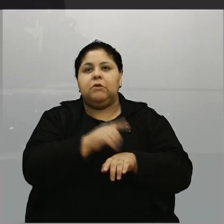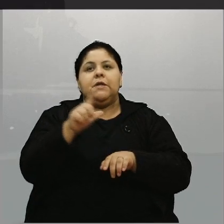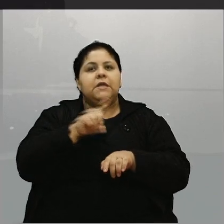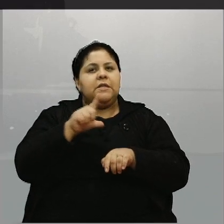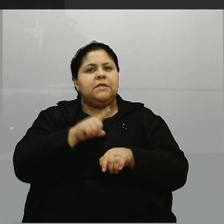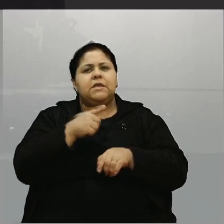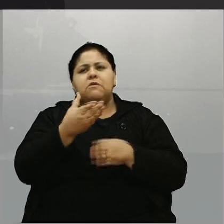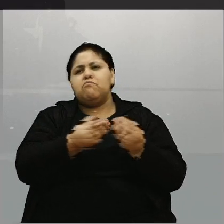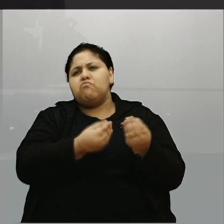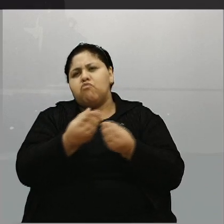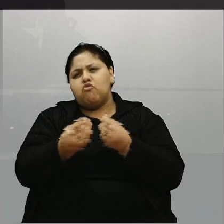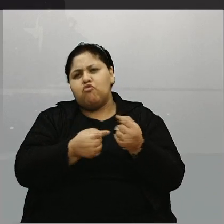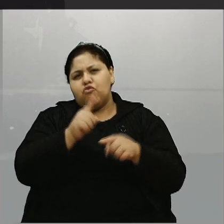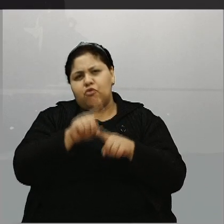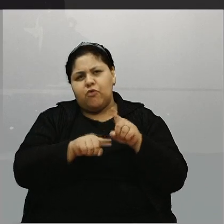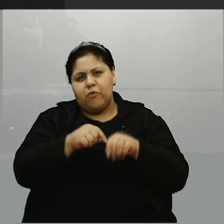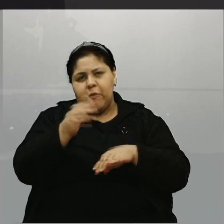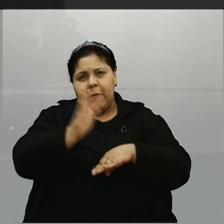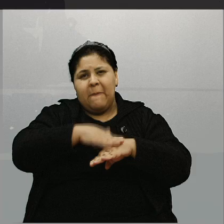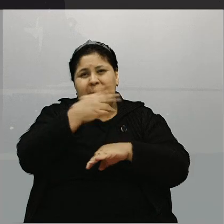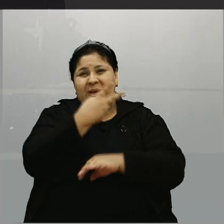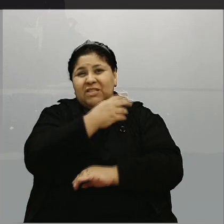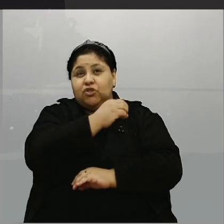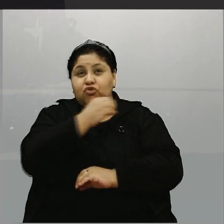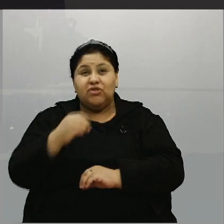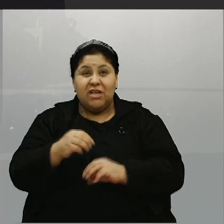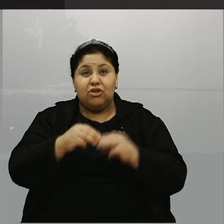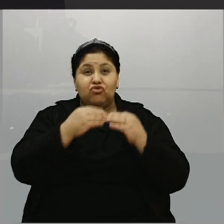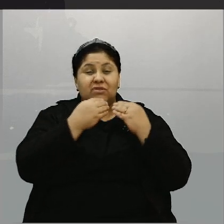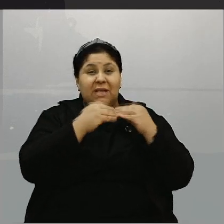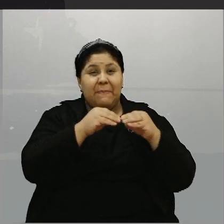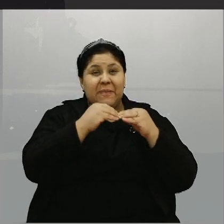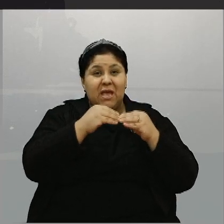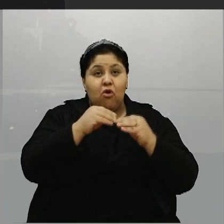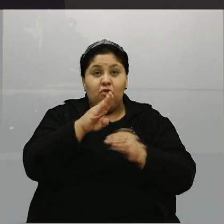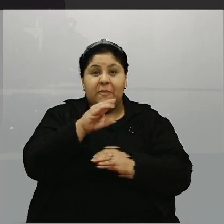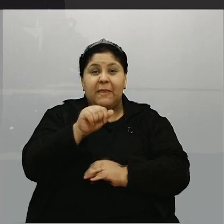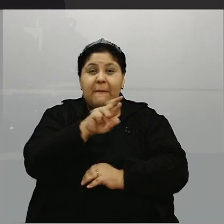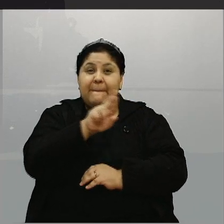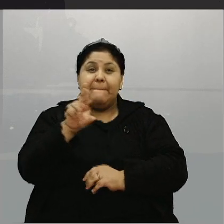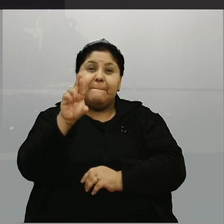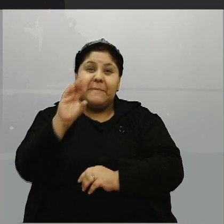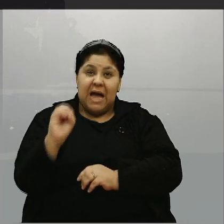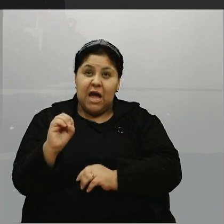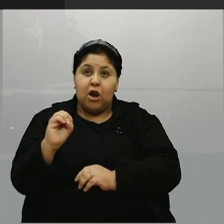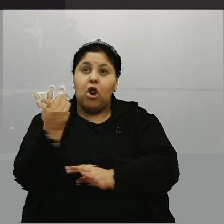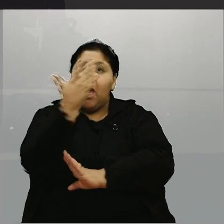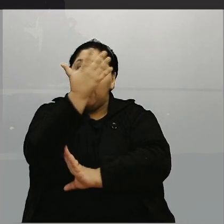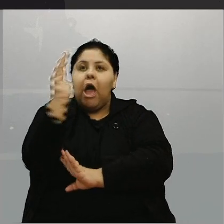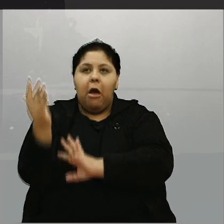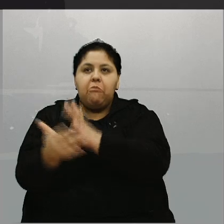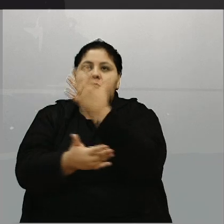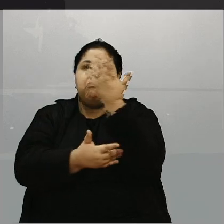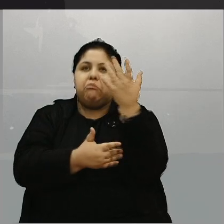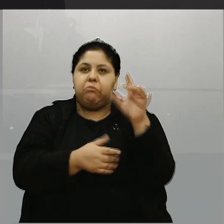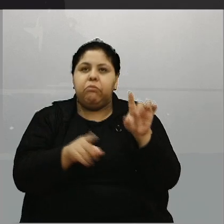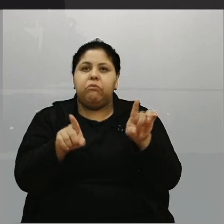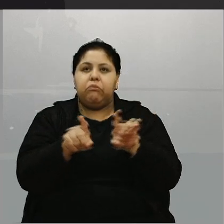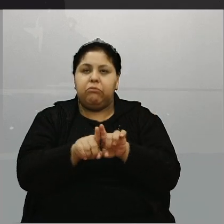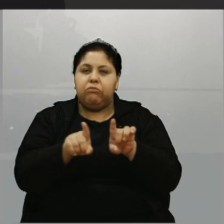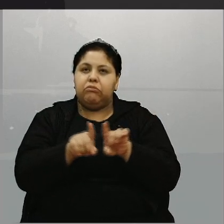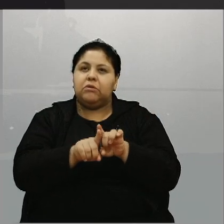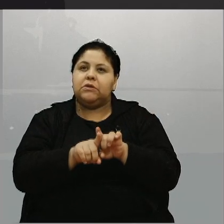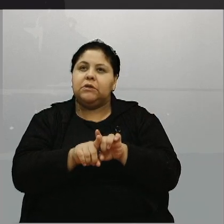material, mais de 200 caminhões de barro só para o lado de cima, aquelas plantas ali, o meio ambiente estava lá ontem com aqueles caminhões lá que vão